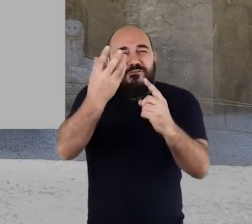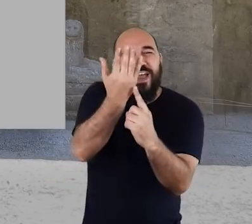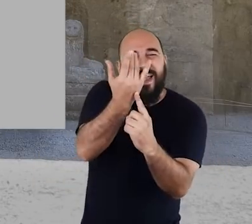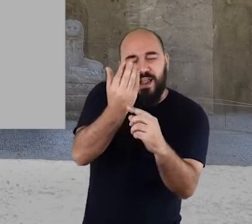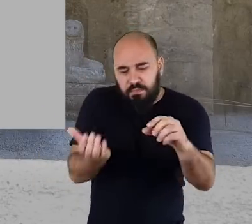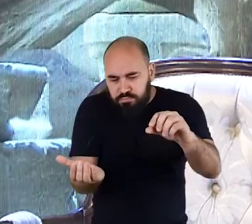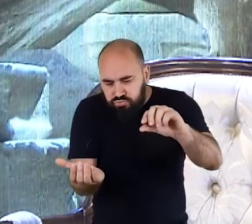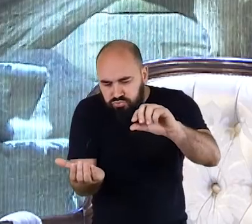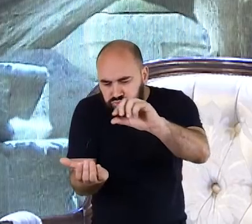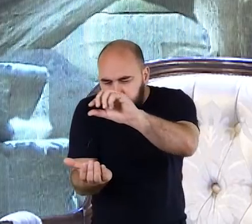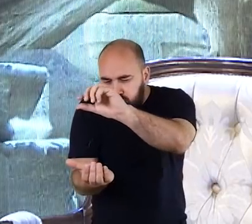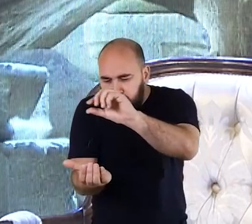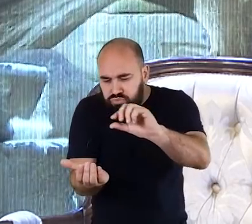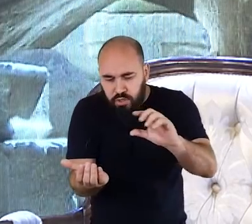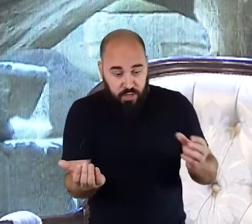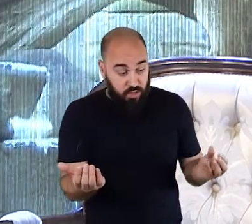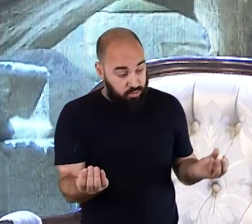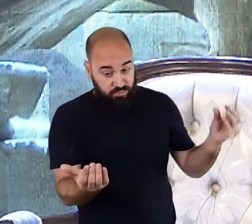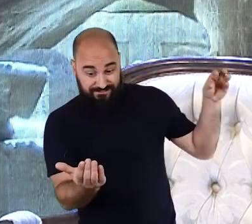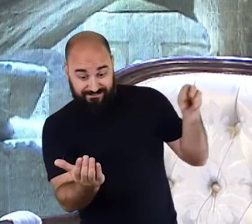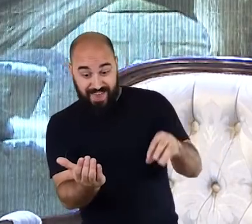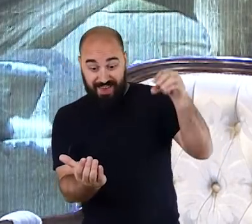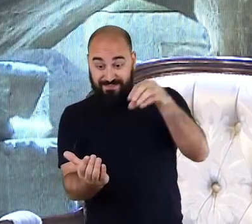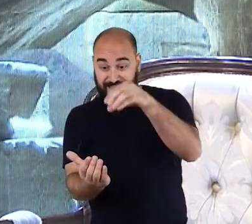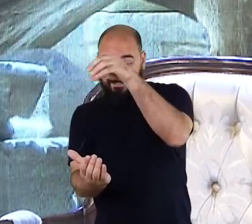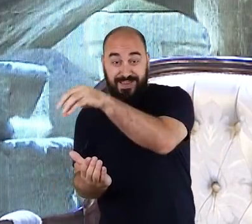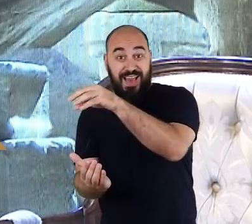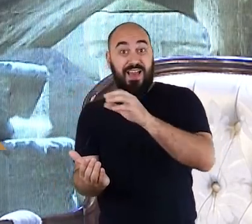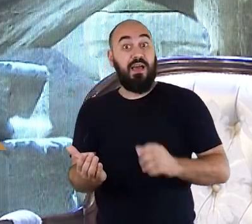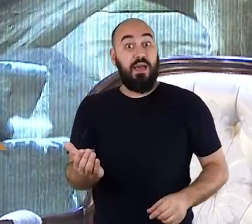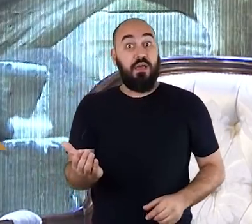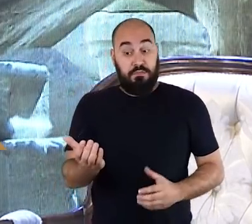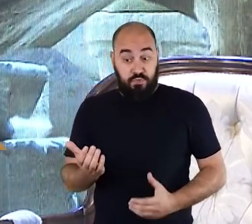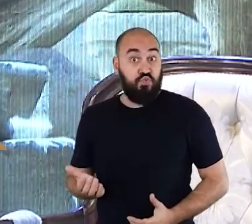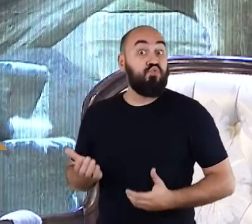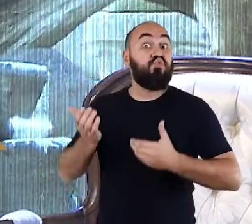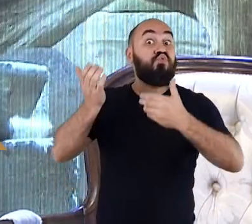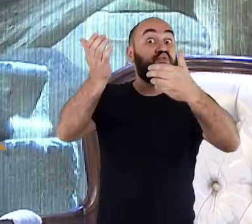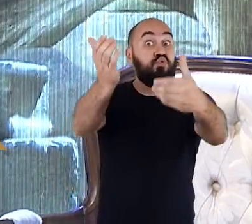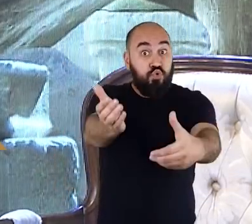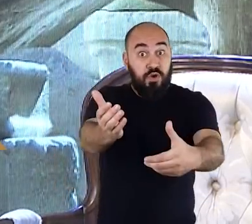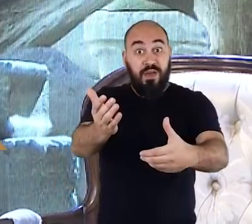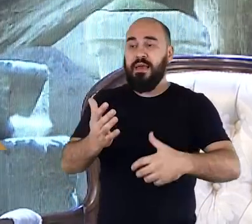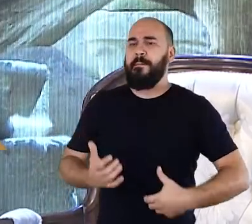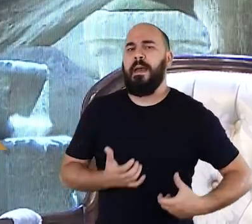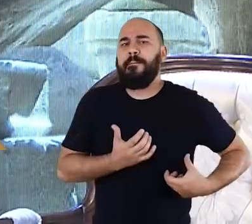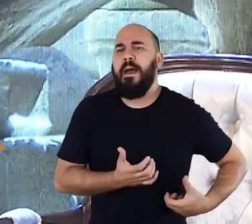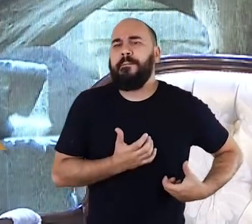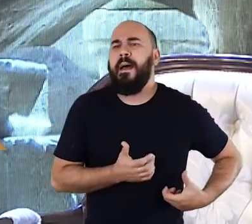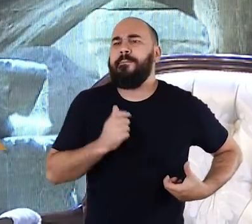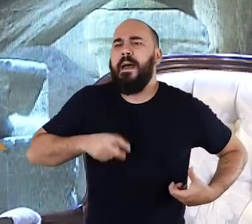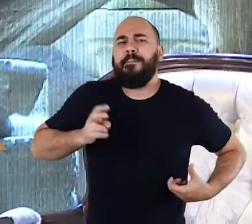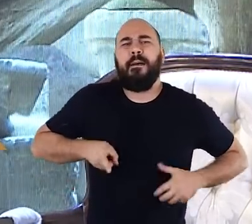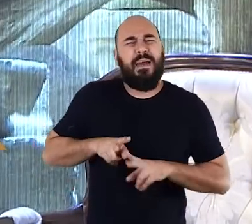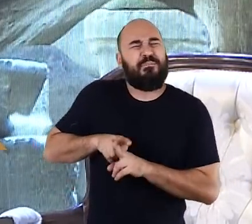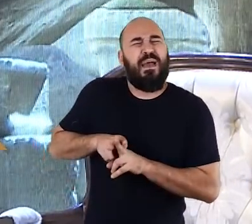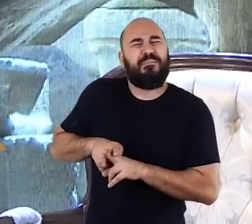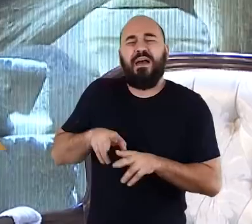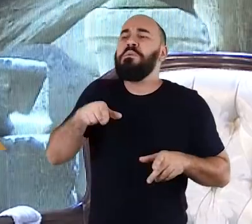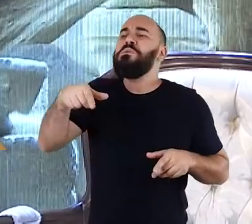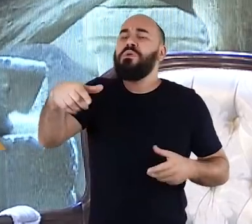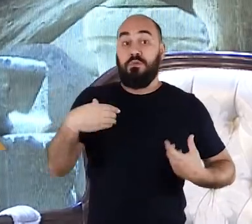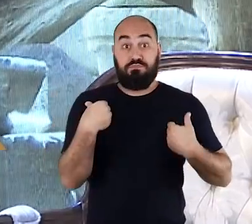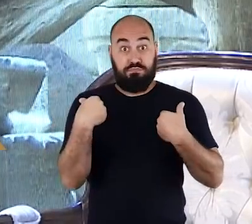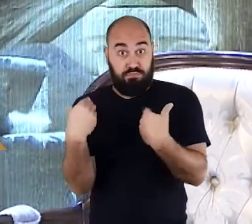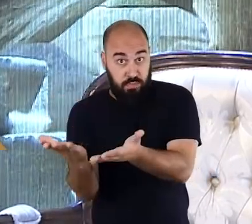o documento. E a pessoa que recebeu o documento, para lê-lo, ele teria que quebrar o selo, romper o selo e assim poderia